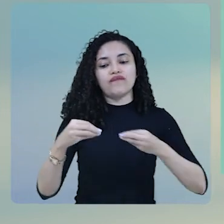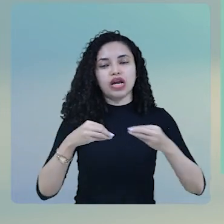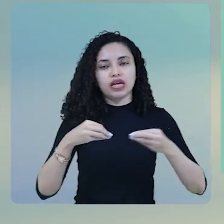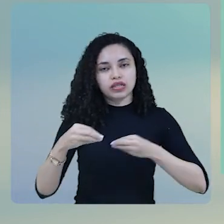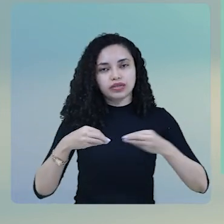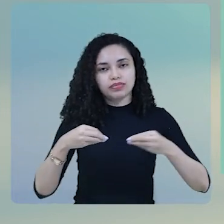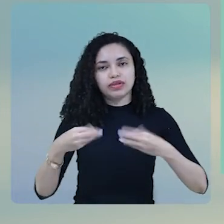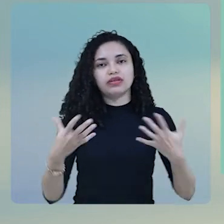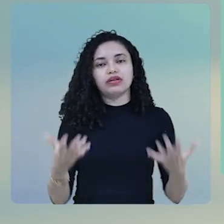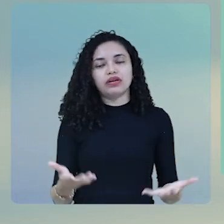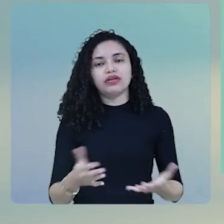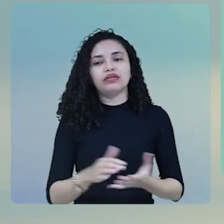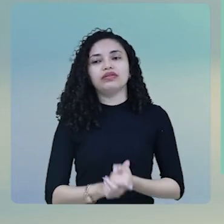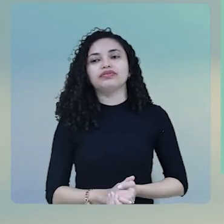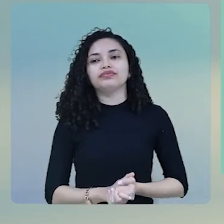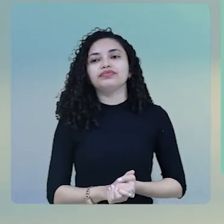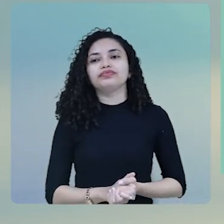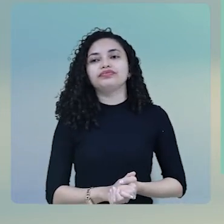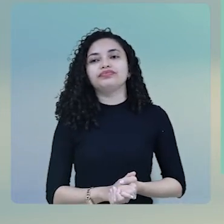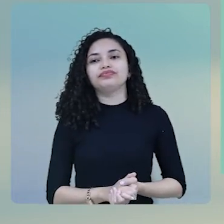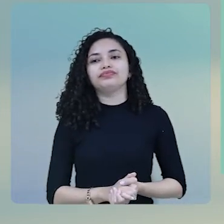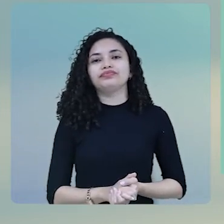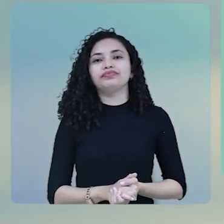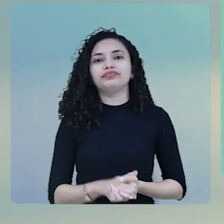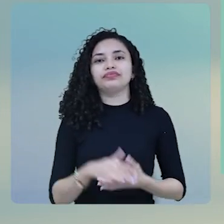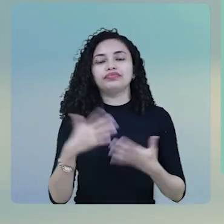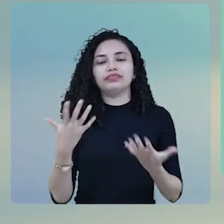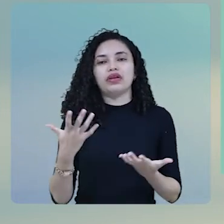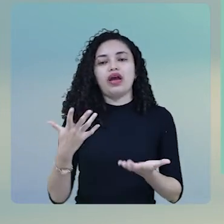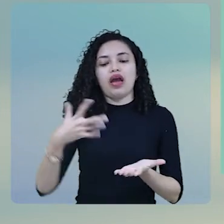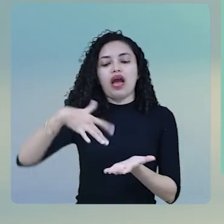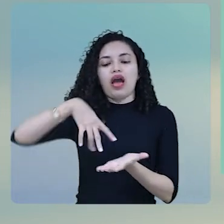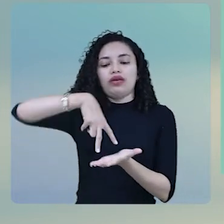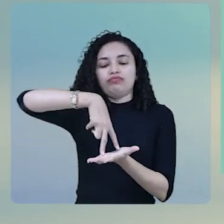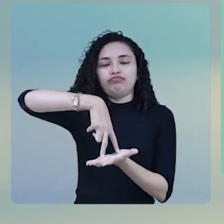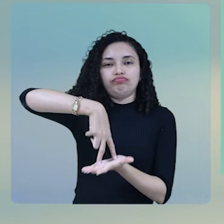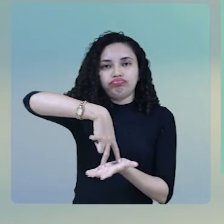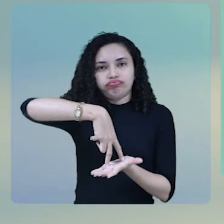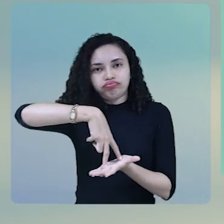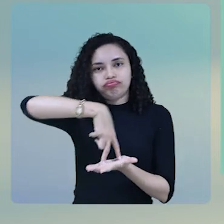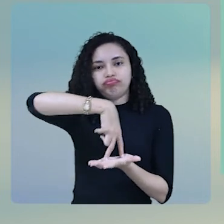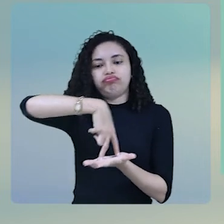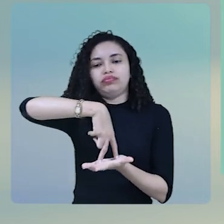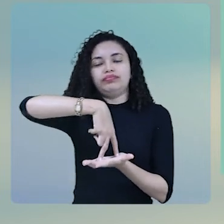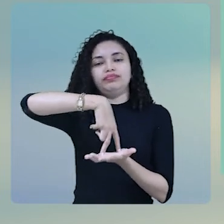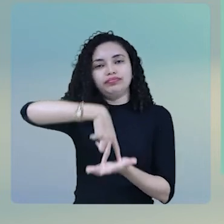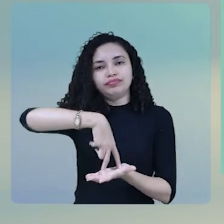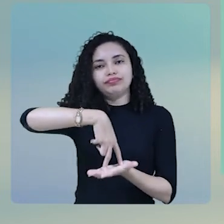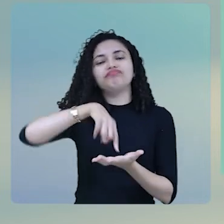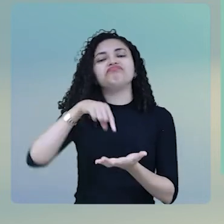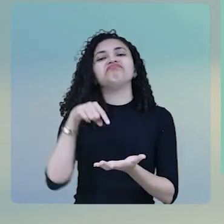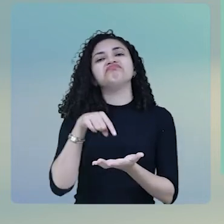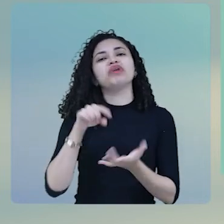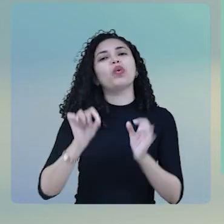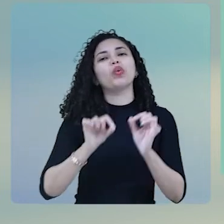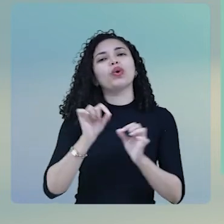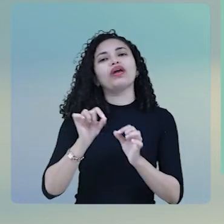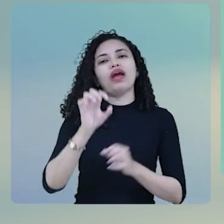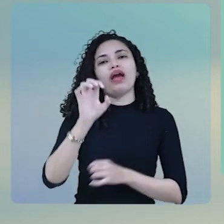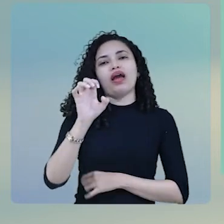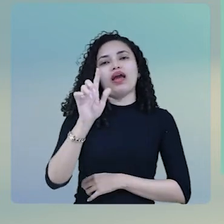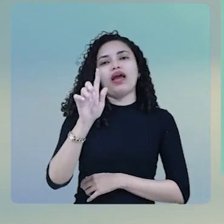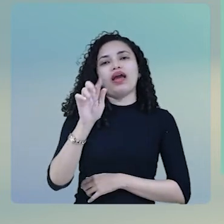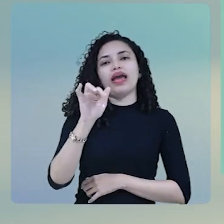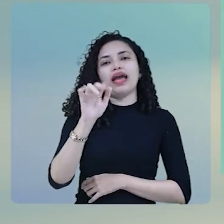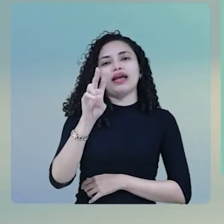agilidade. Falou em amplitude de movimento, estamos falando em flexibilidade. Tá? Vamos lá. E